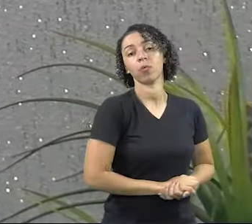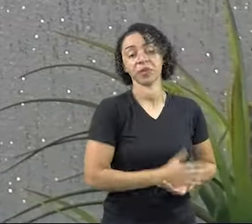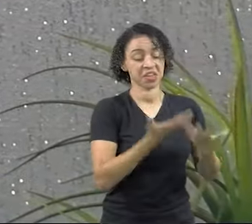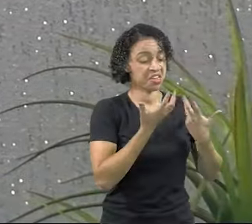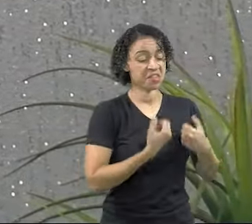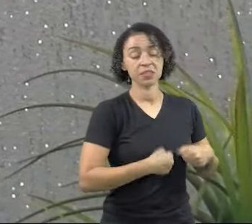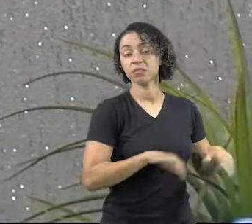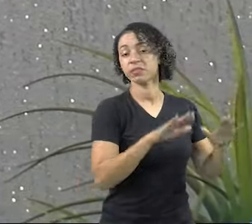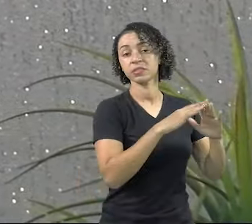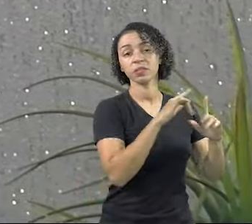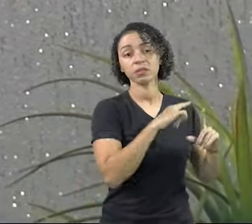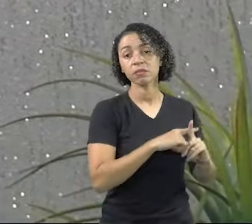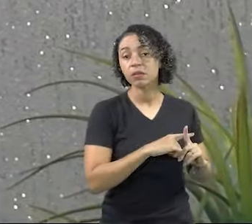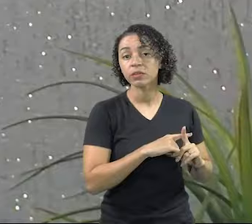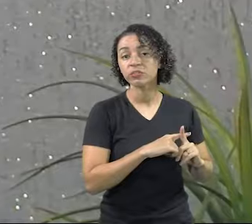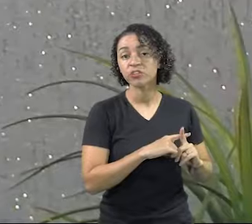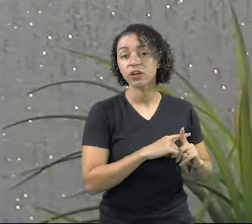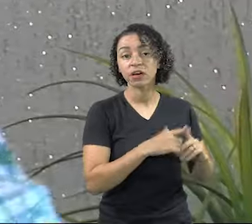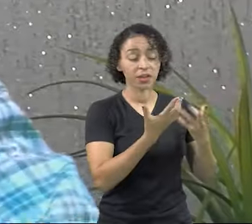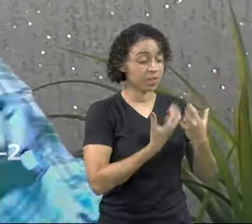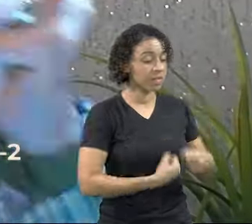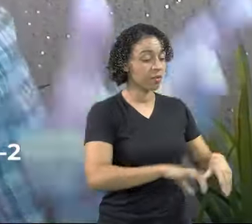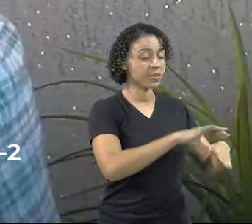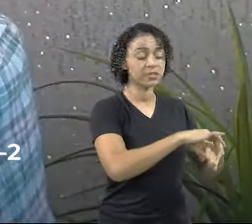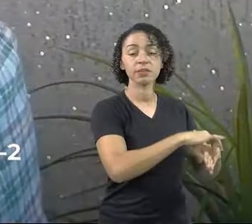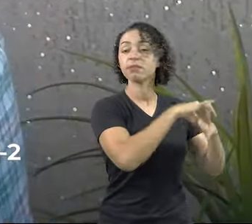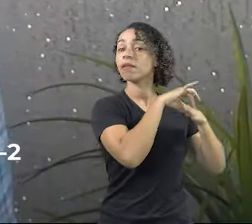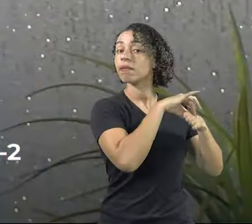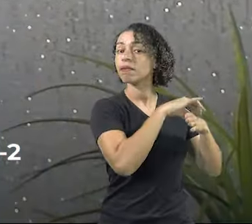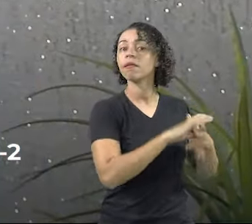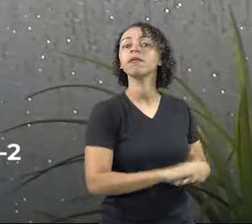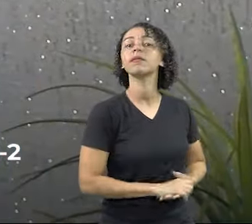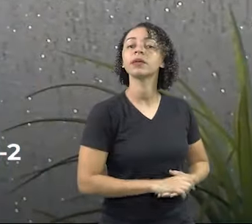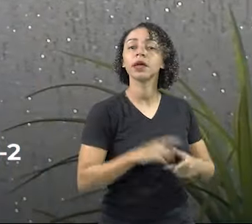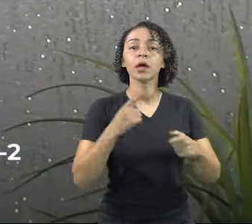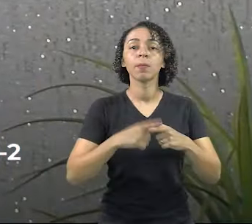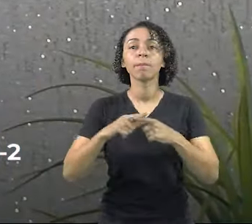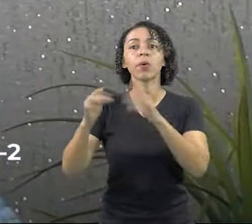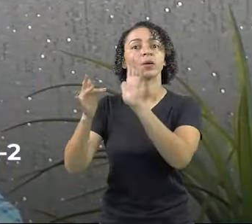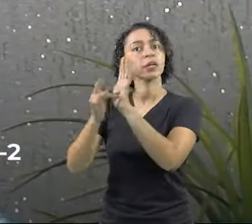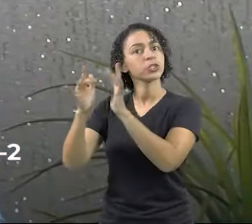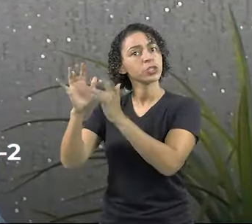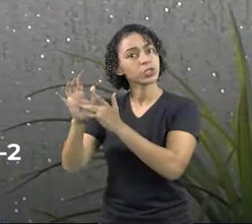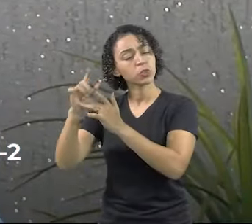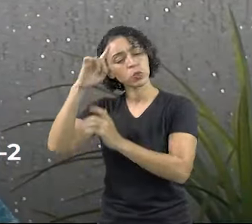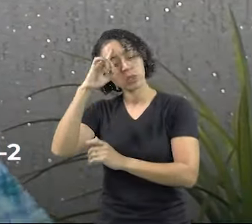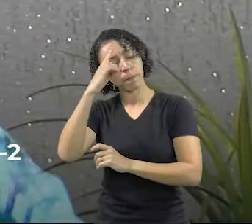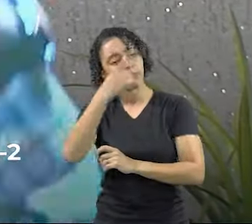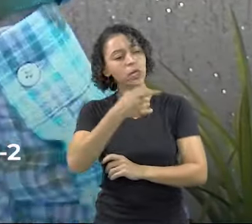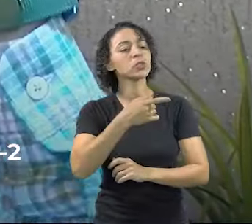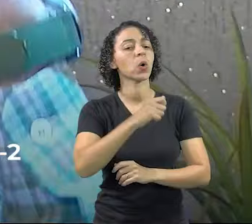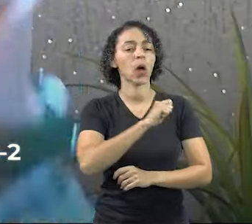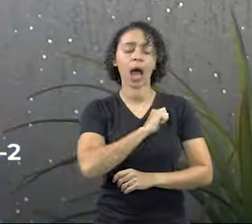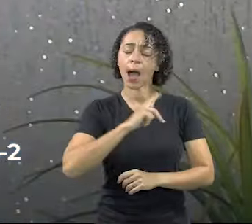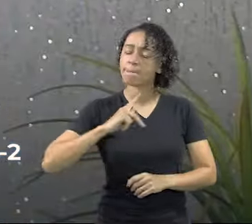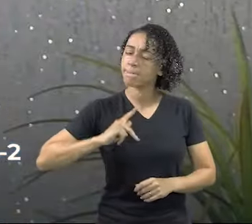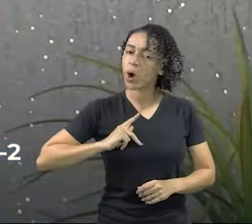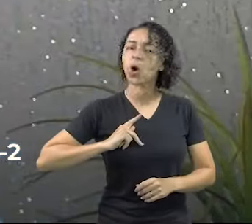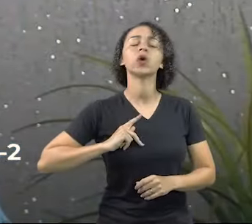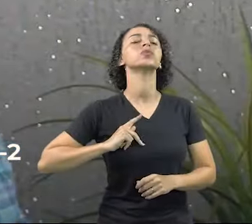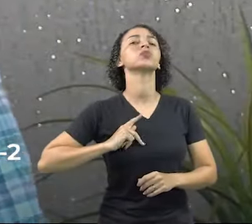pessoa que não aceita a igreja não aceita a liderança da igreja porque o senhor diz estabelecer uns para apóstolos os outros para